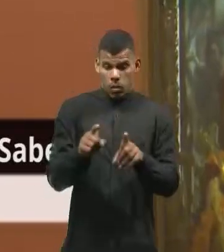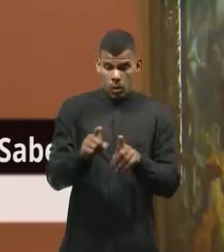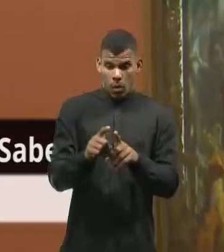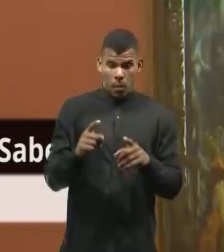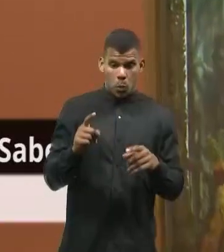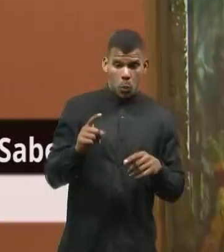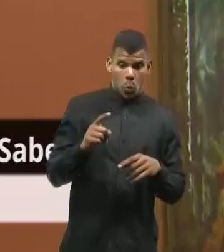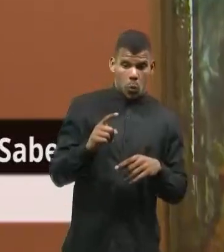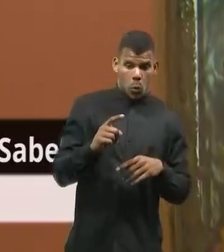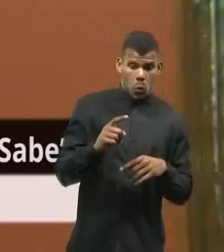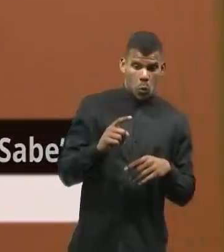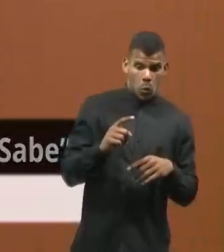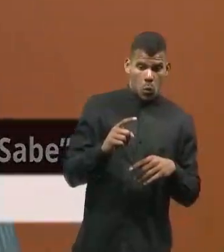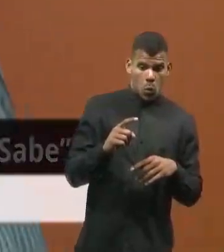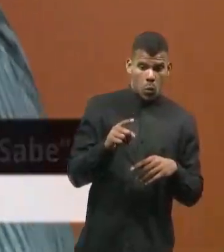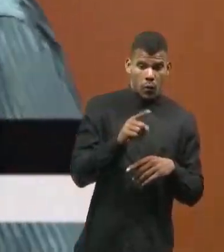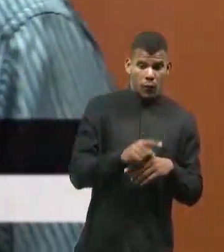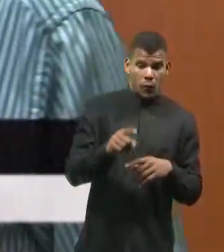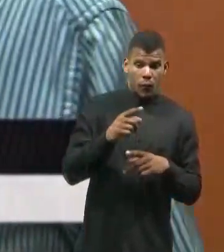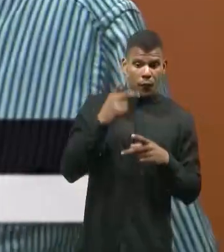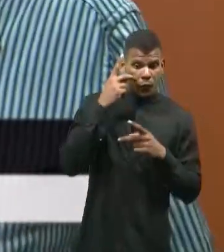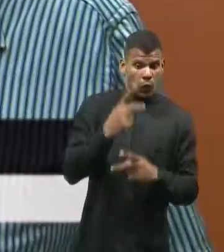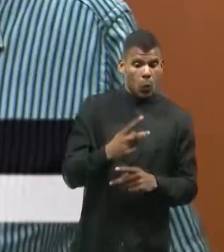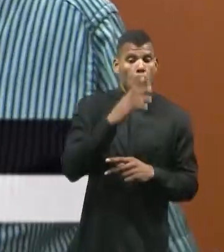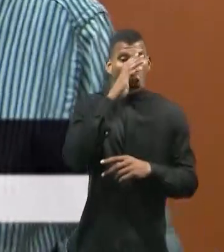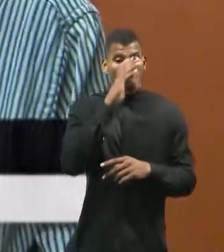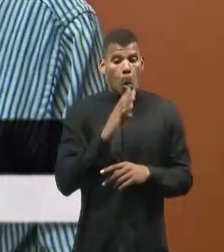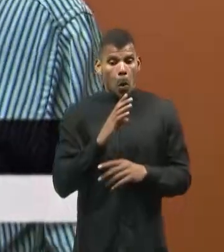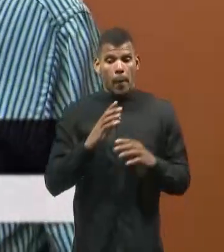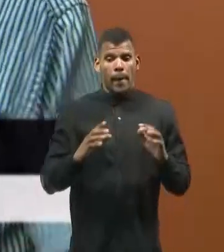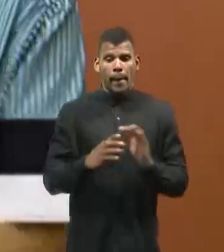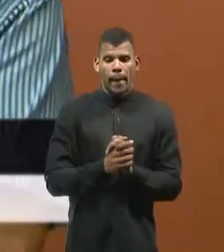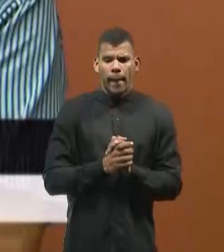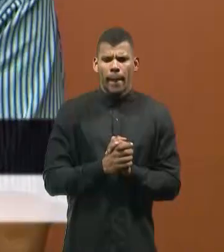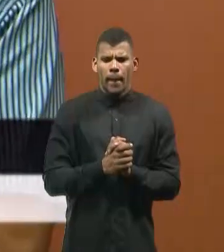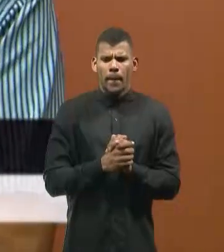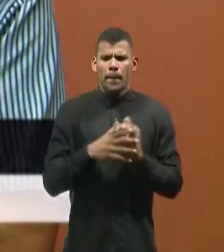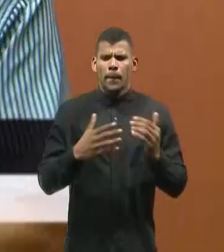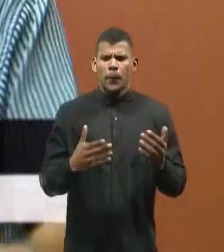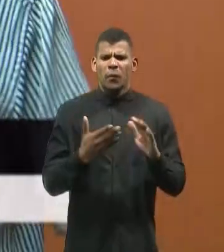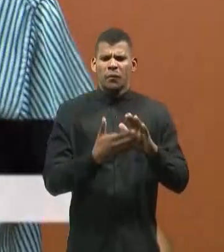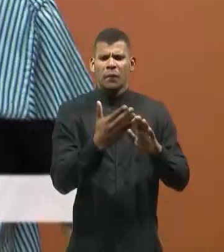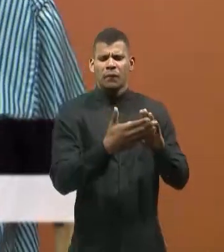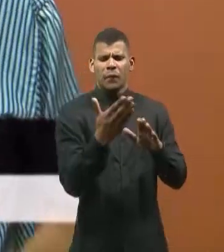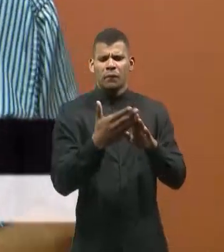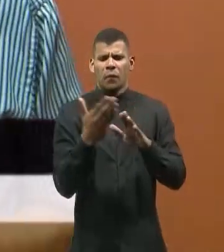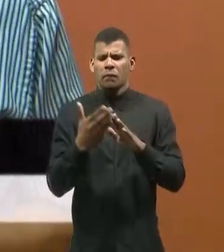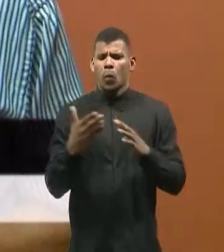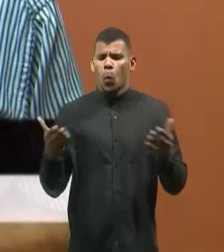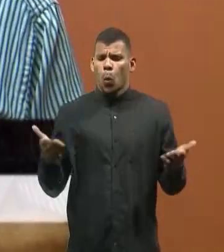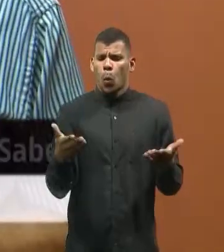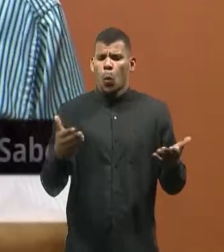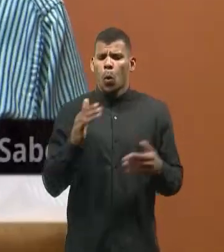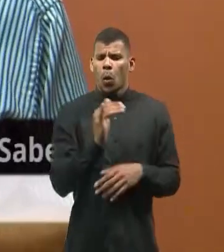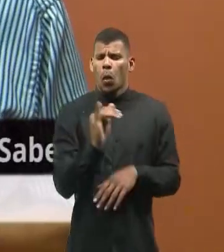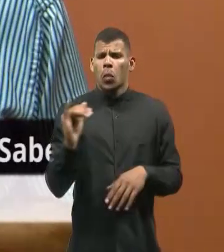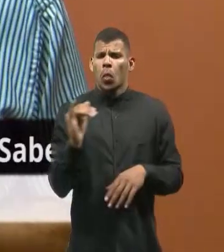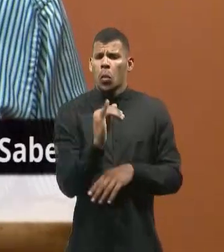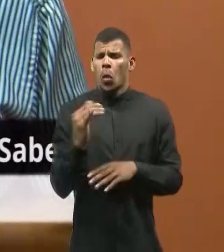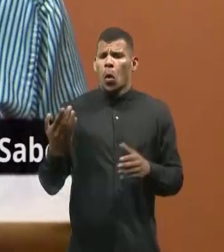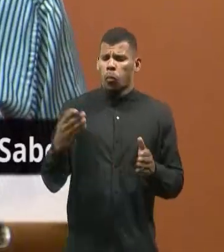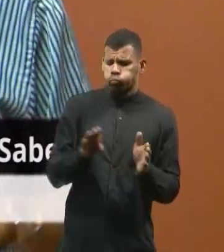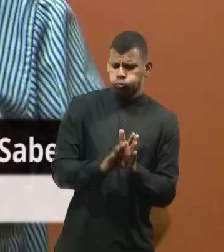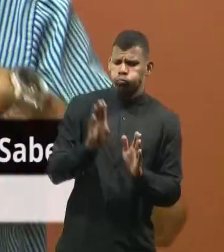para você visitar, é gratuito, né? É gratuito. De repente, ele viaja muito, chegou agora há pouco da Itália, veio aqui para